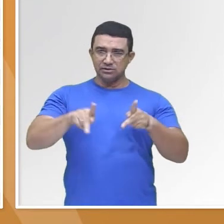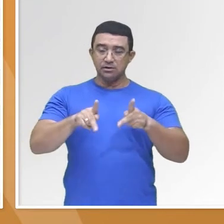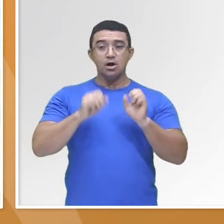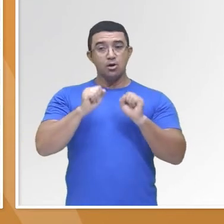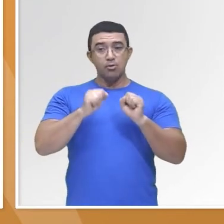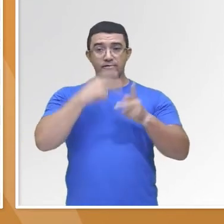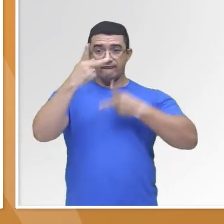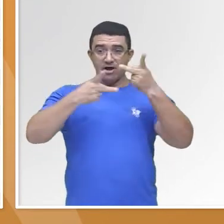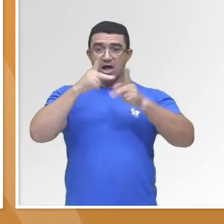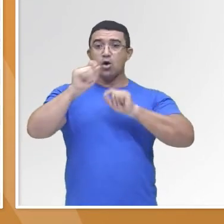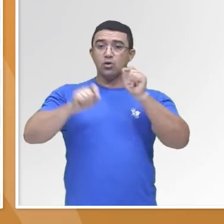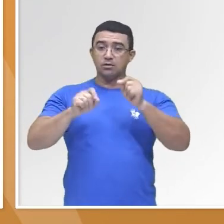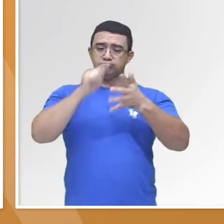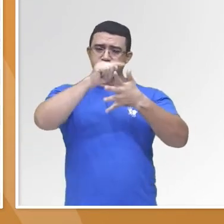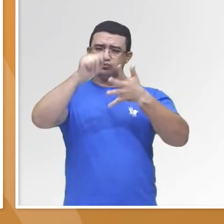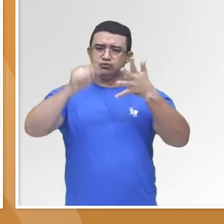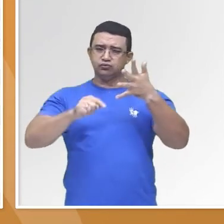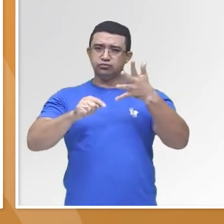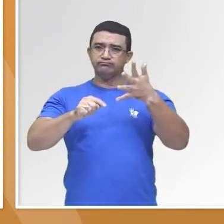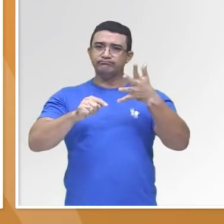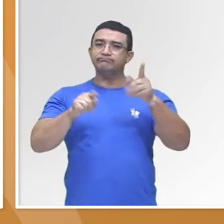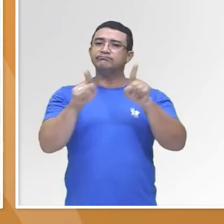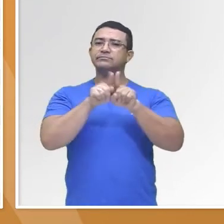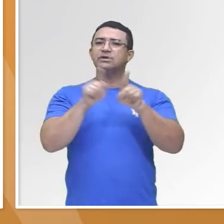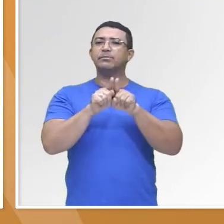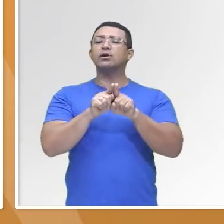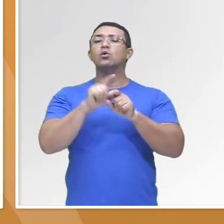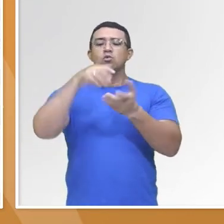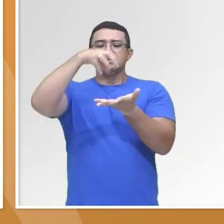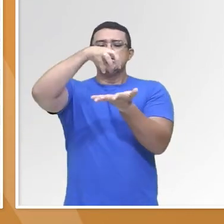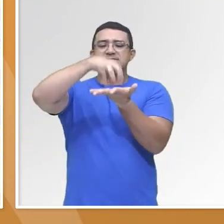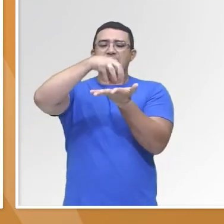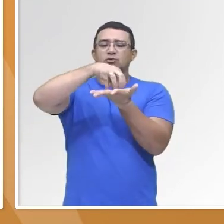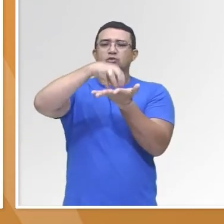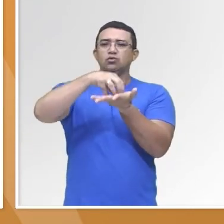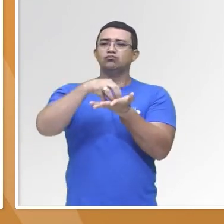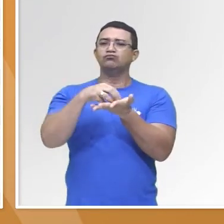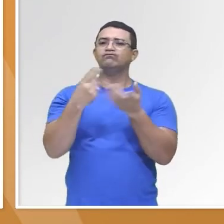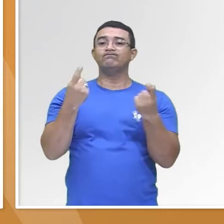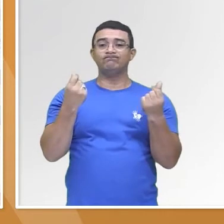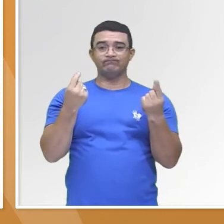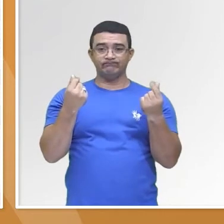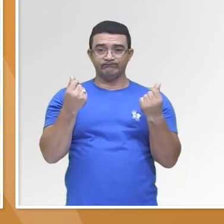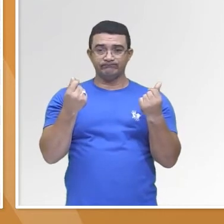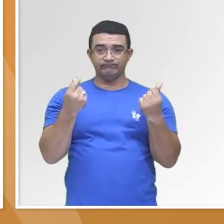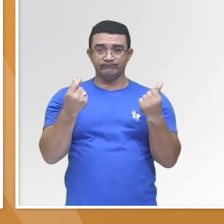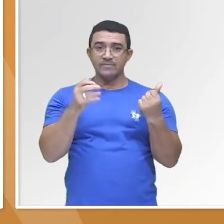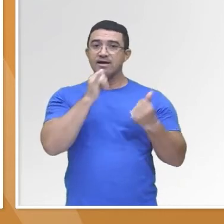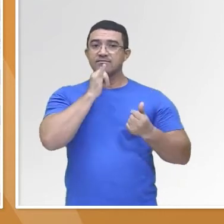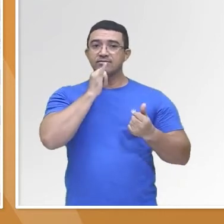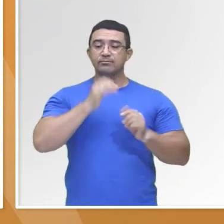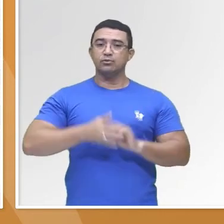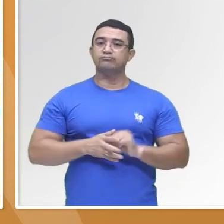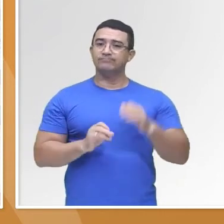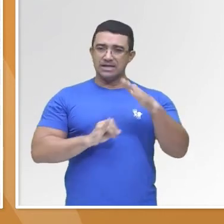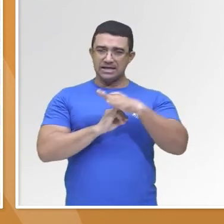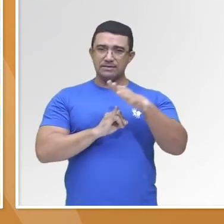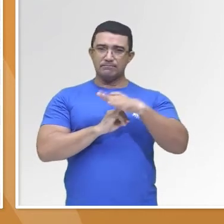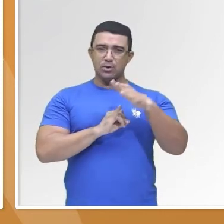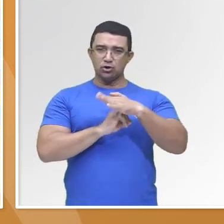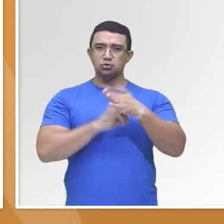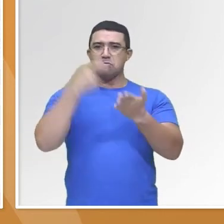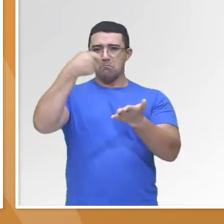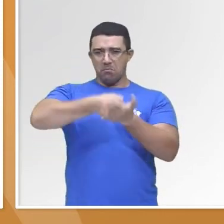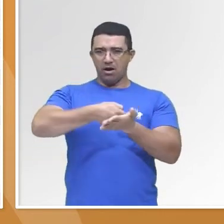citar os fatores de concentração de renda. Isso está muito ligado à questão, por exemplo, dos impostos, né, que são